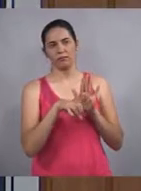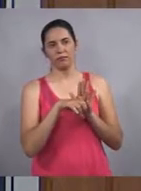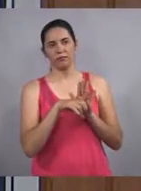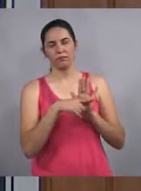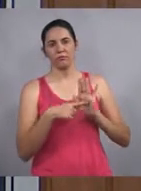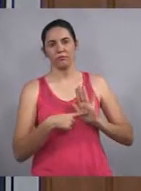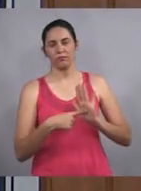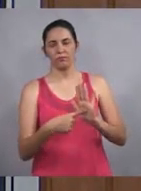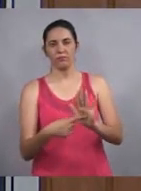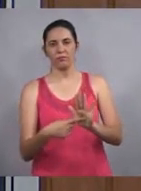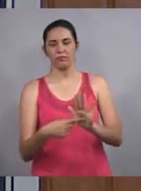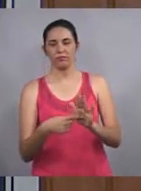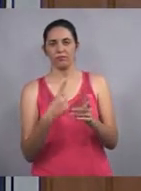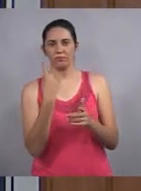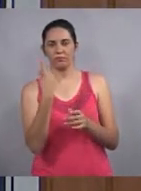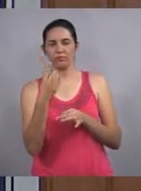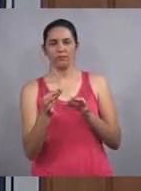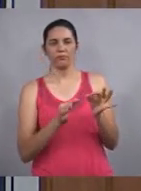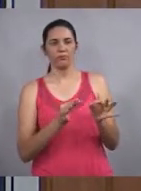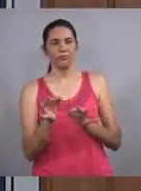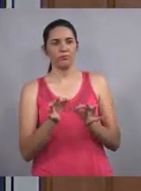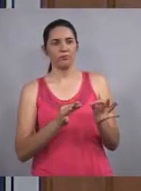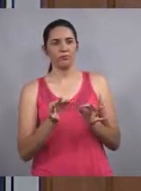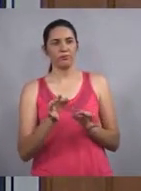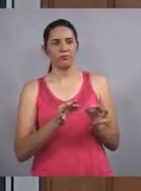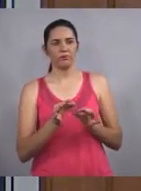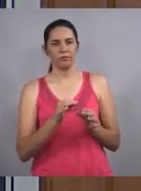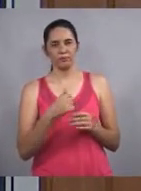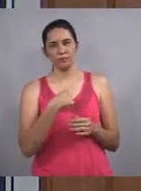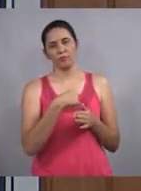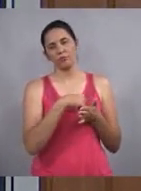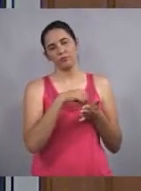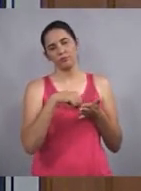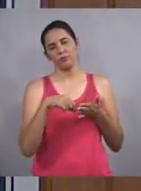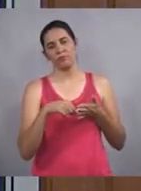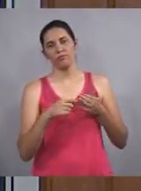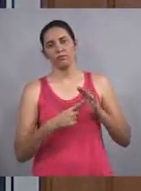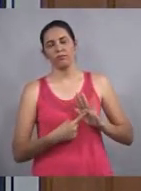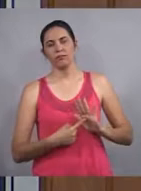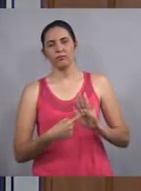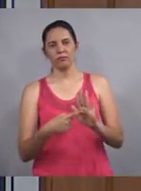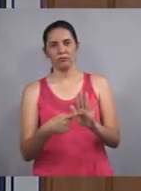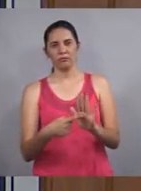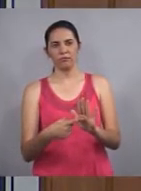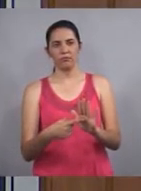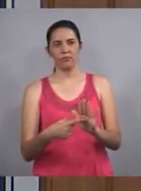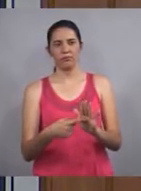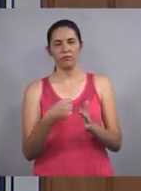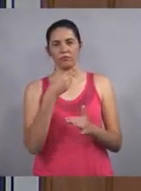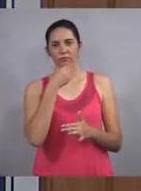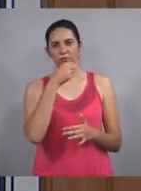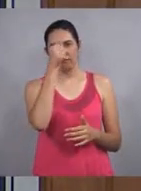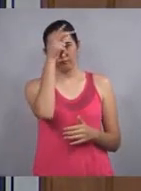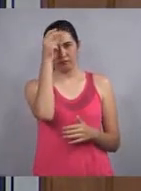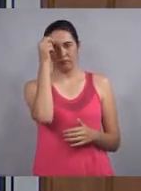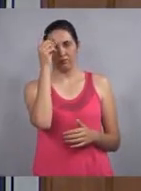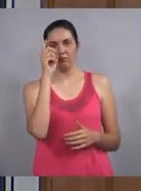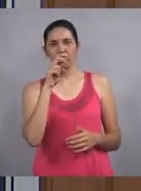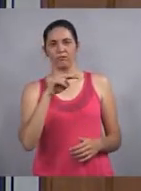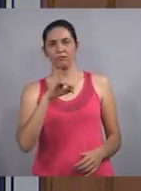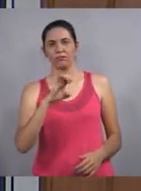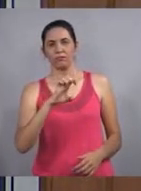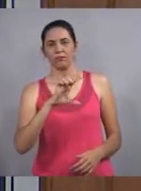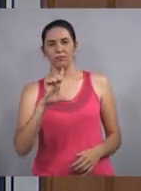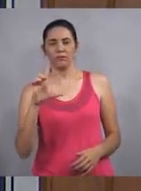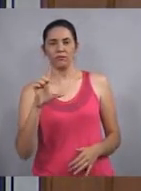indicação de um projeto de nossa autoria que nós indicamos ao prefeito Daniel Alonso, e ele